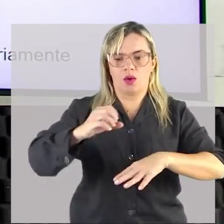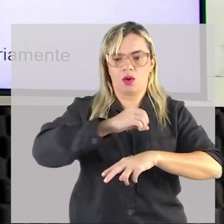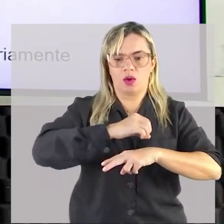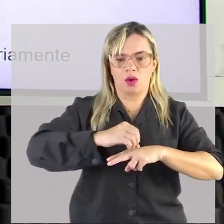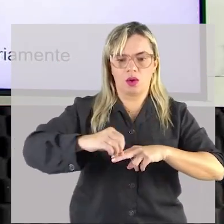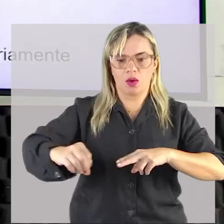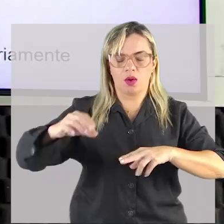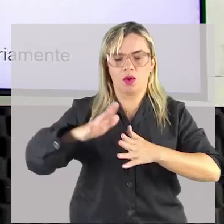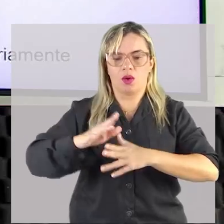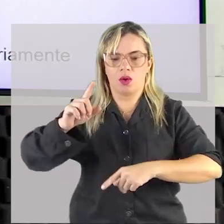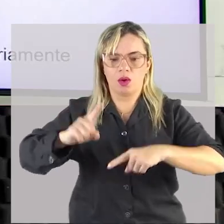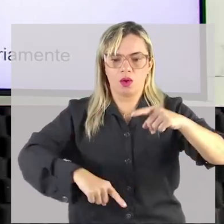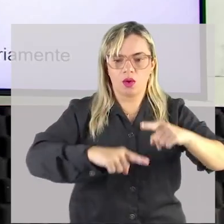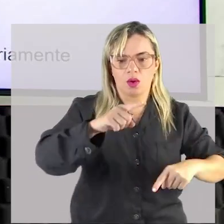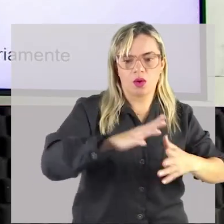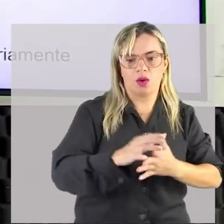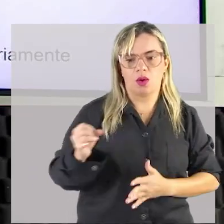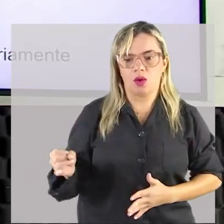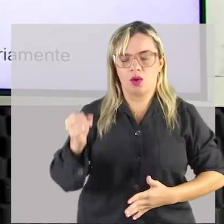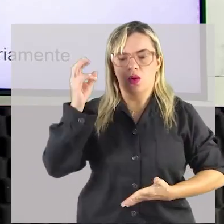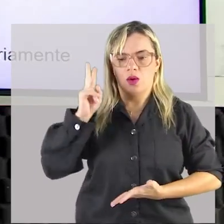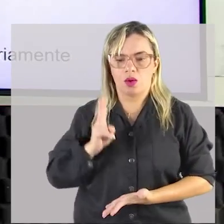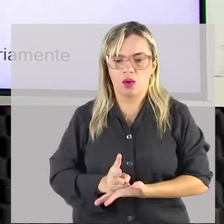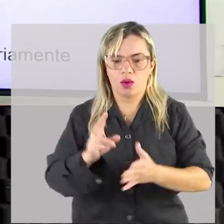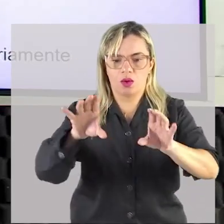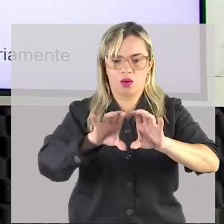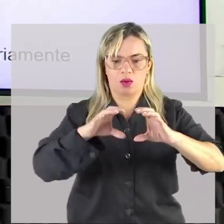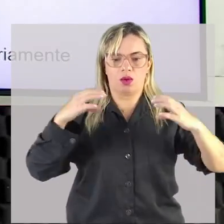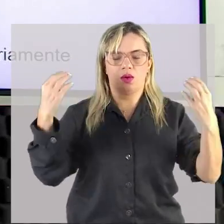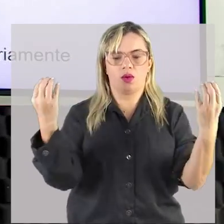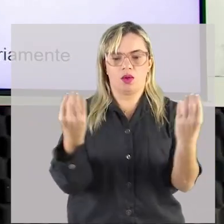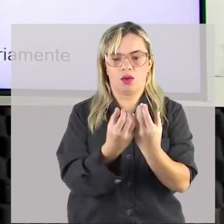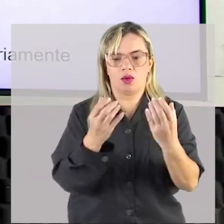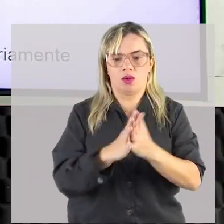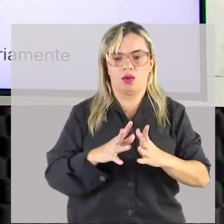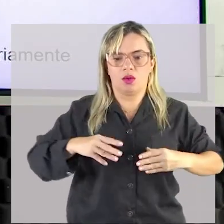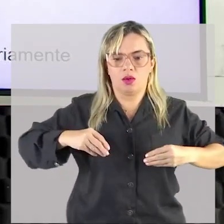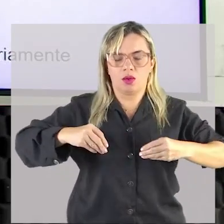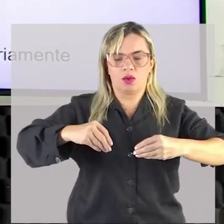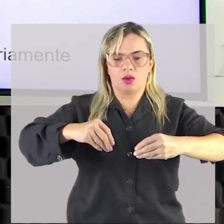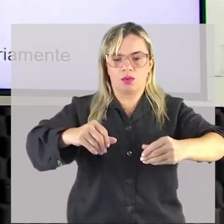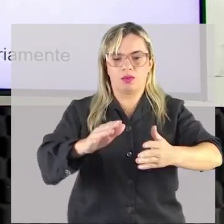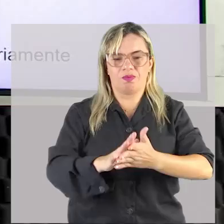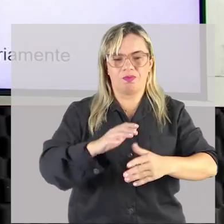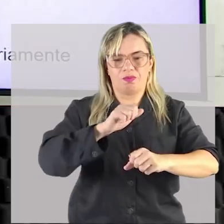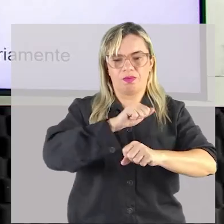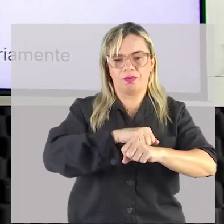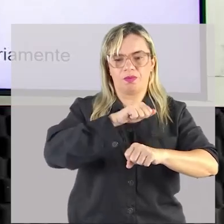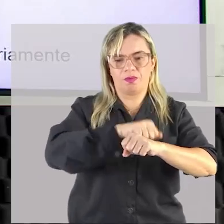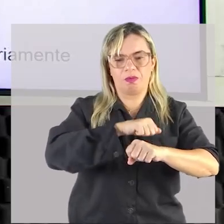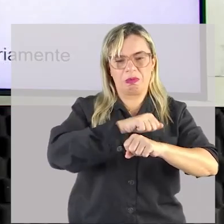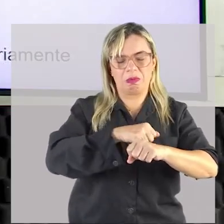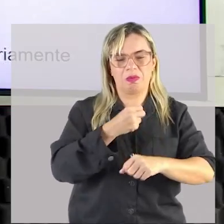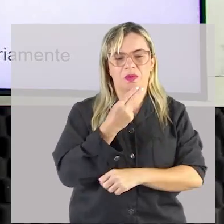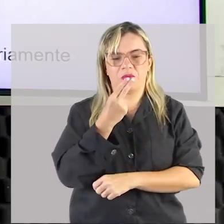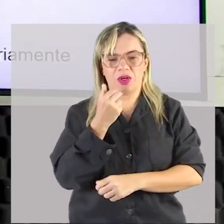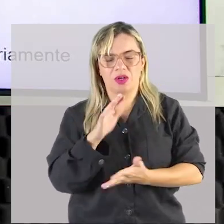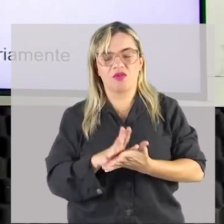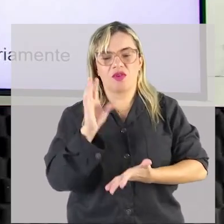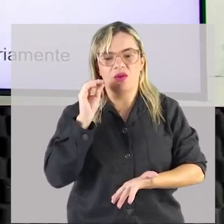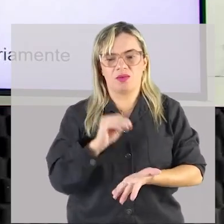fundamental para a manutenção da comunidade, uma vez que o solo é pobre em